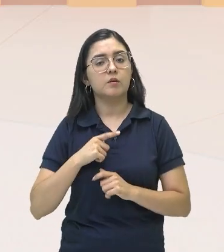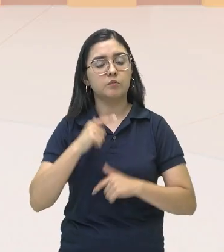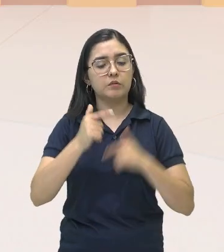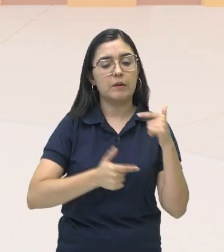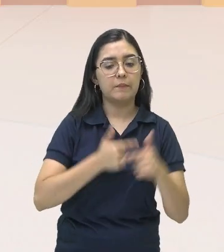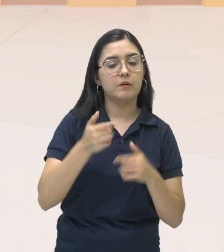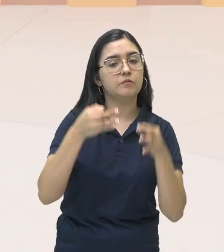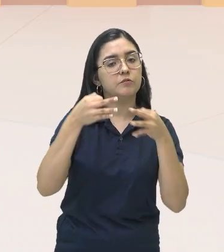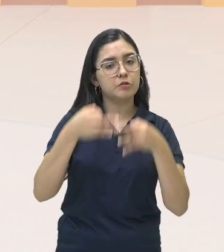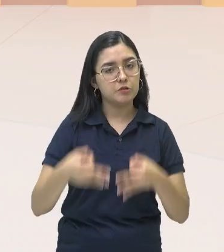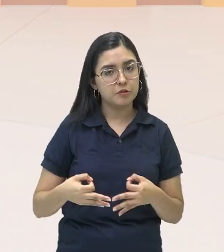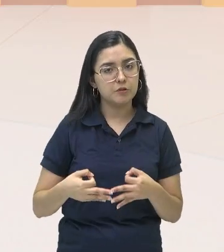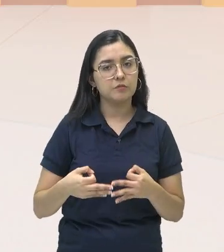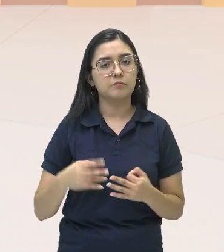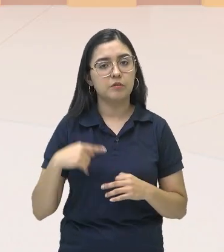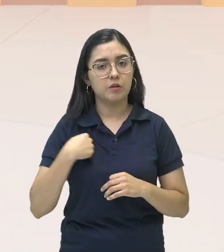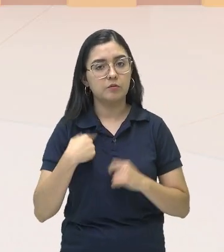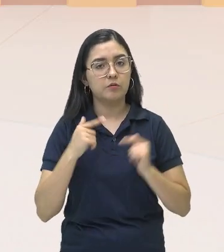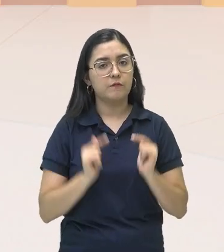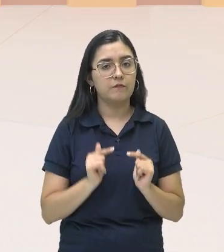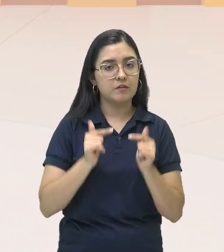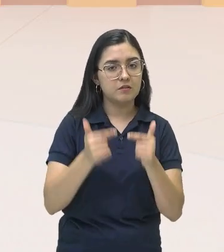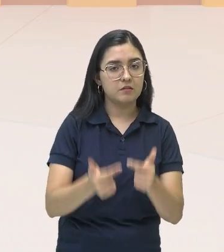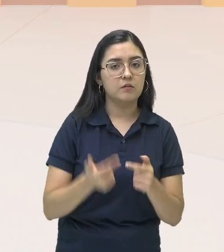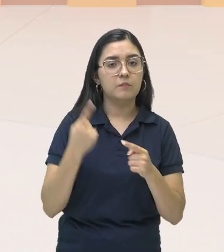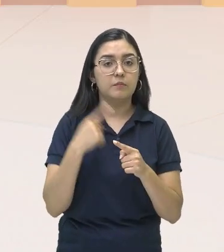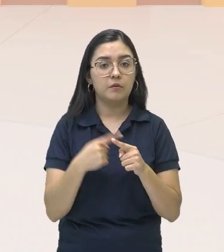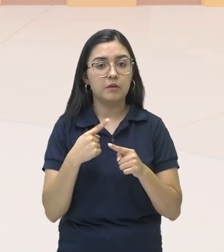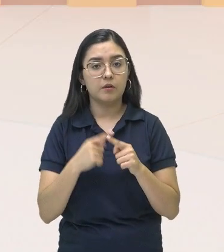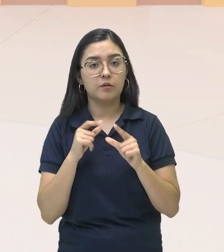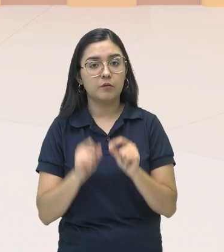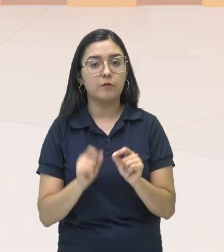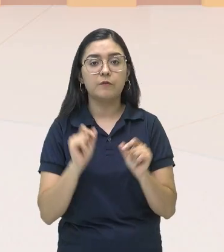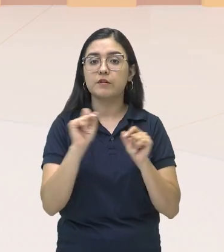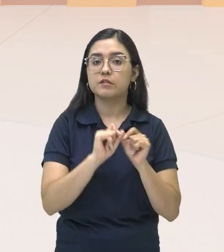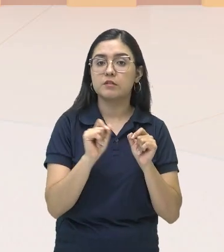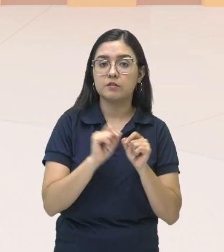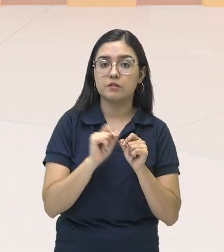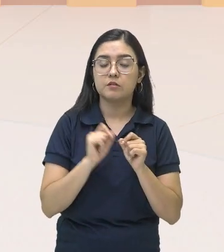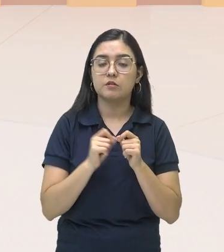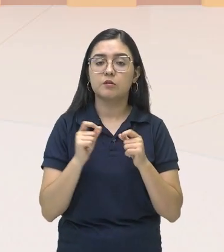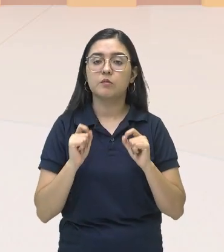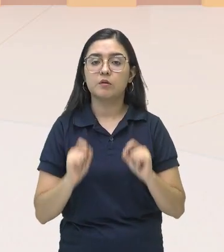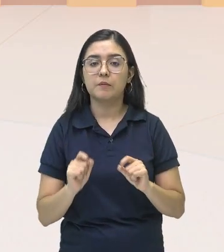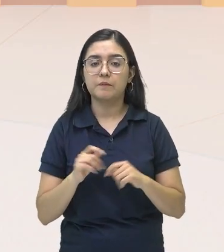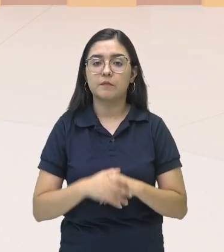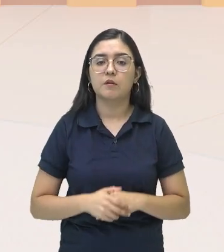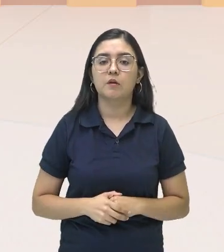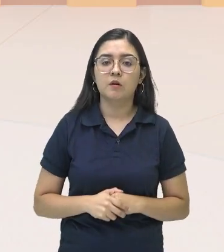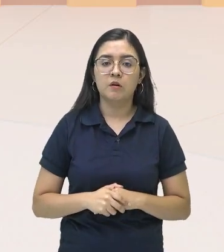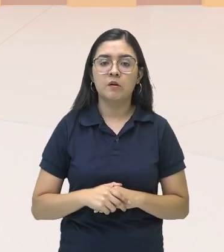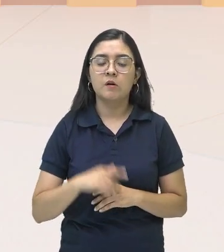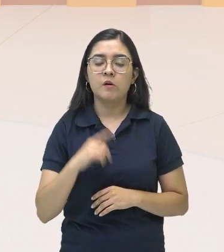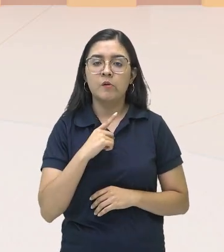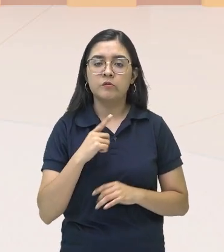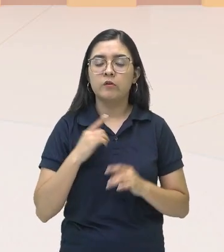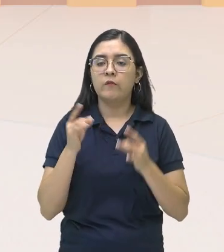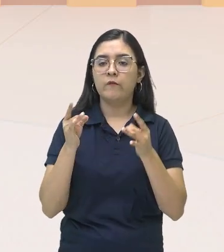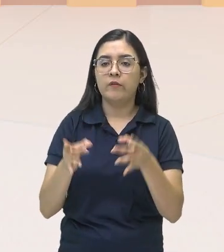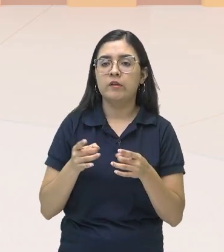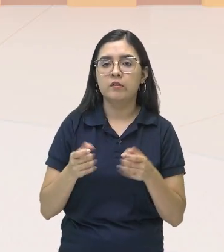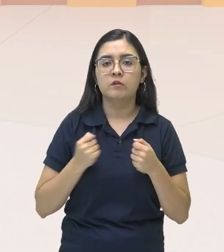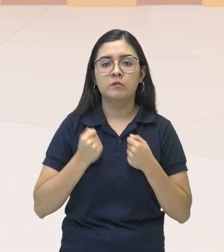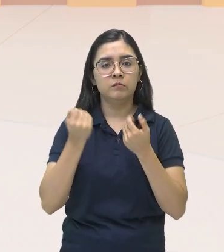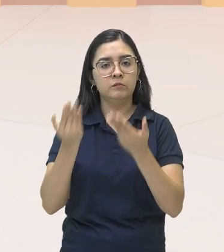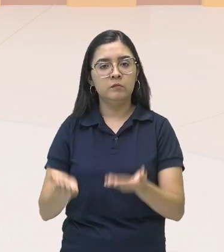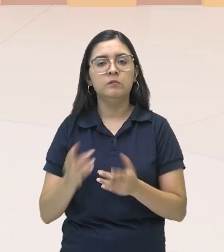dignidade naquilo que eu estou fazendo. Porque eu estou fazendo o quê? Eu estou entregando o quê? Eu estou vendendo o quê?